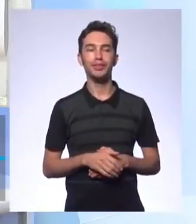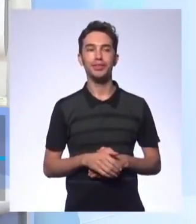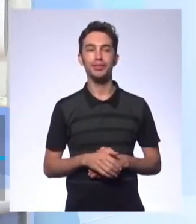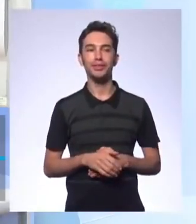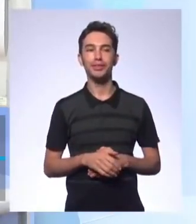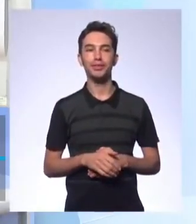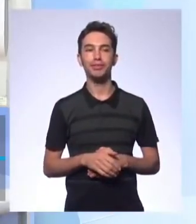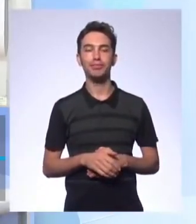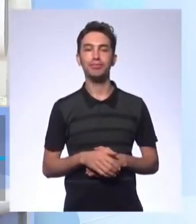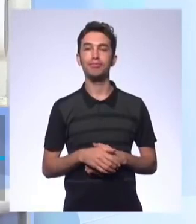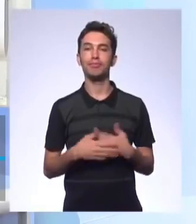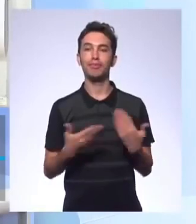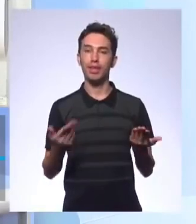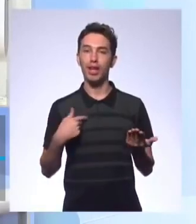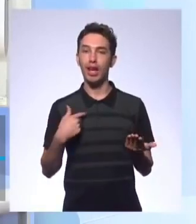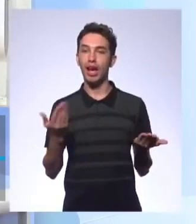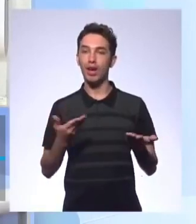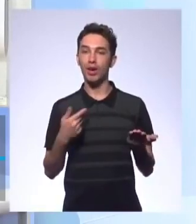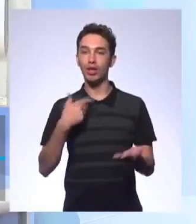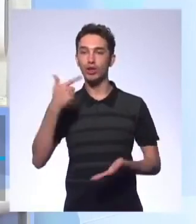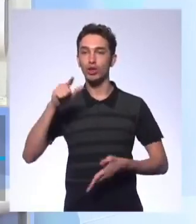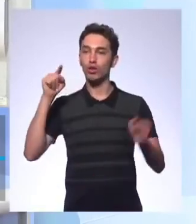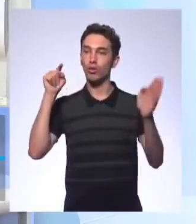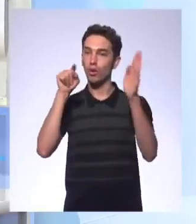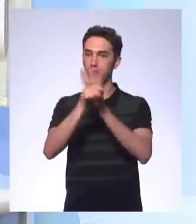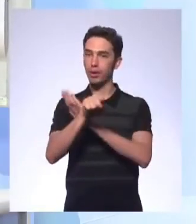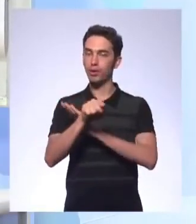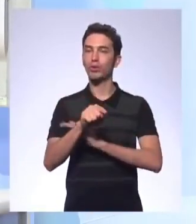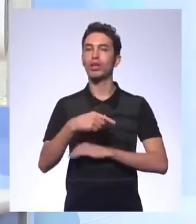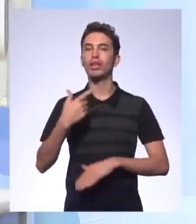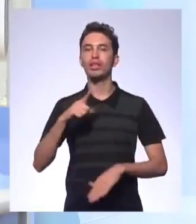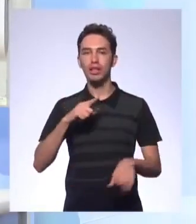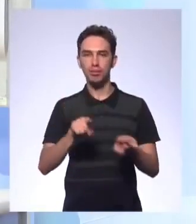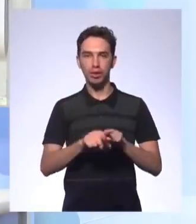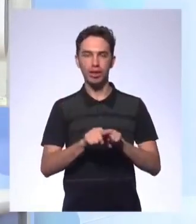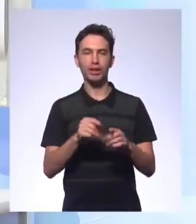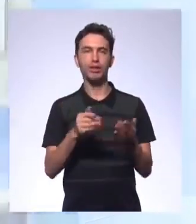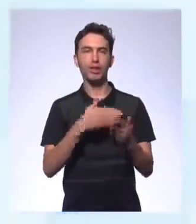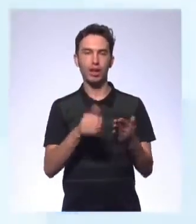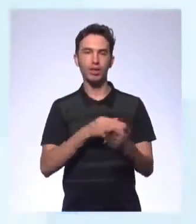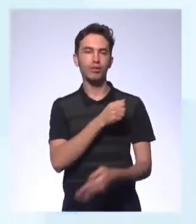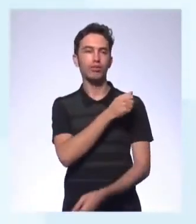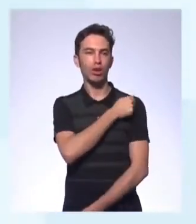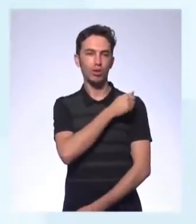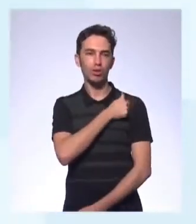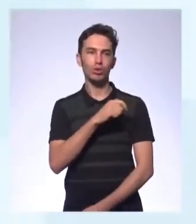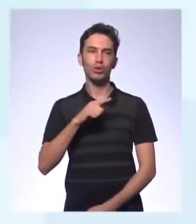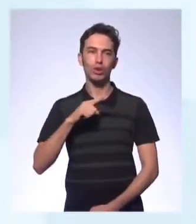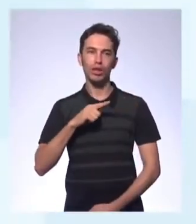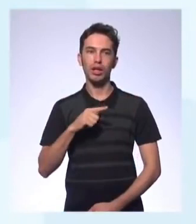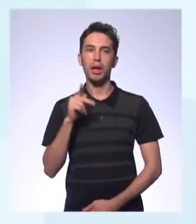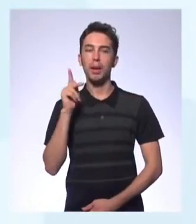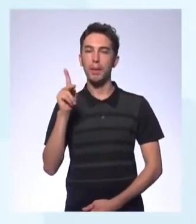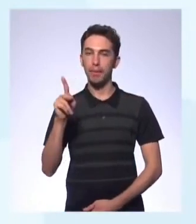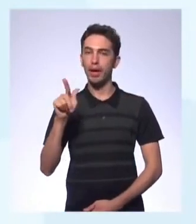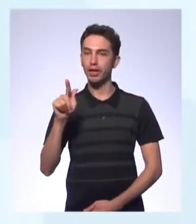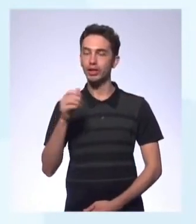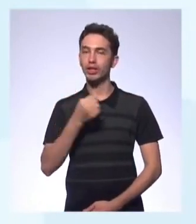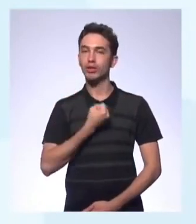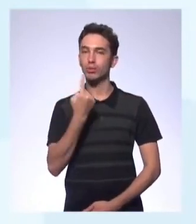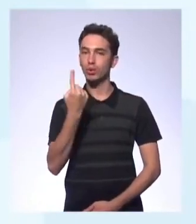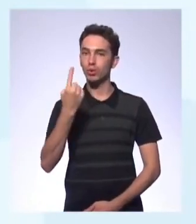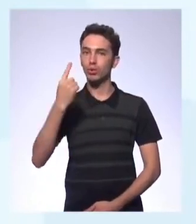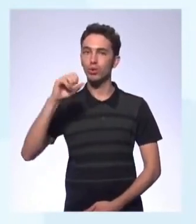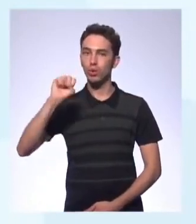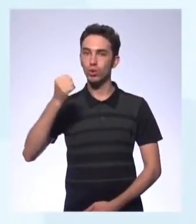as respostas. Eu vou deixar mais uma questão que também está no caderno do aluno. Dá uma olhadinha aí. Página 189.